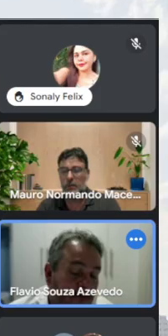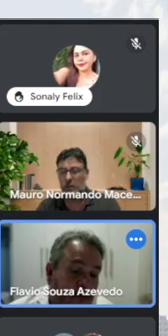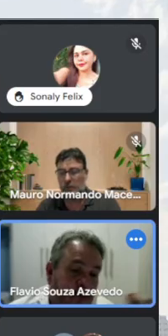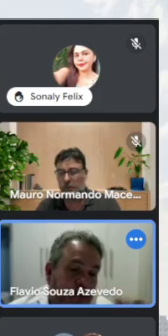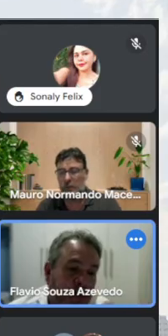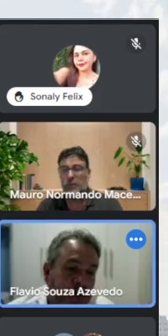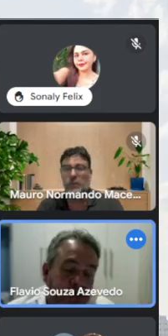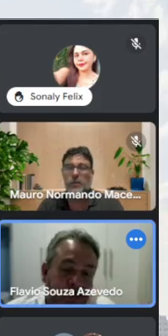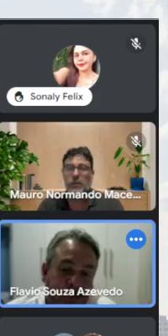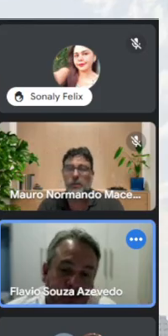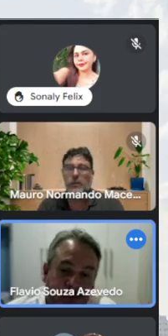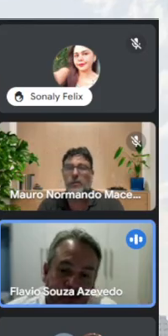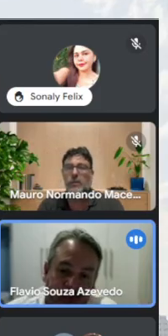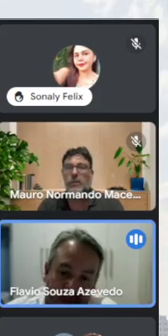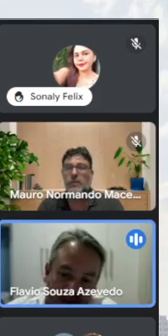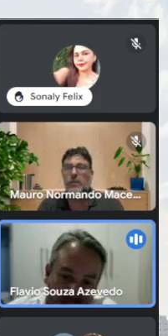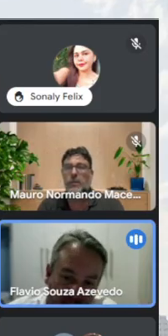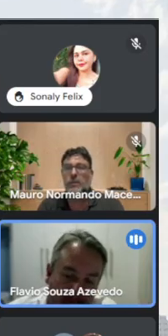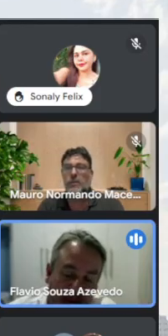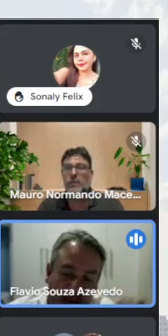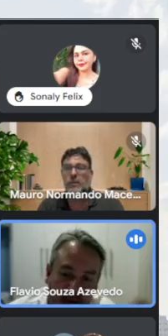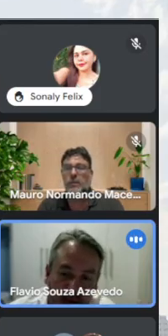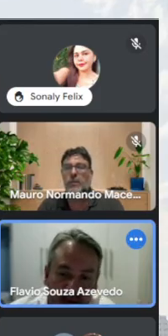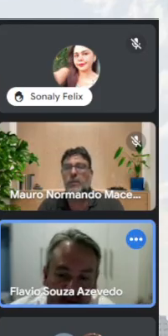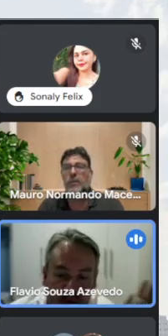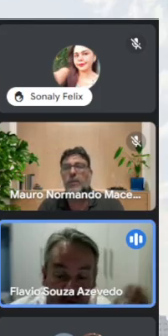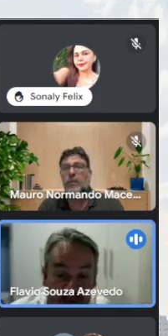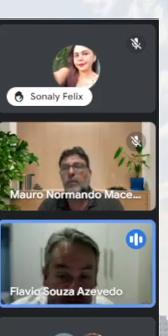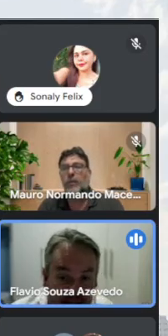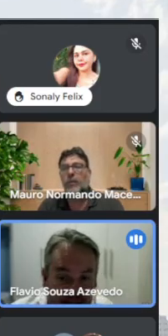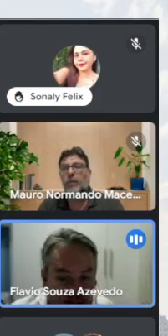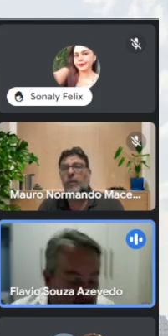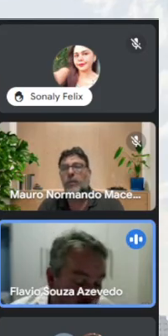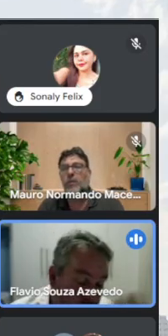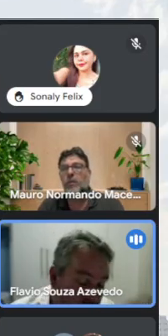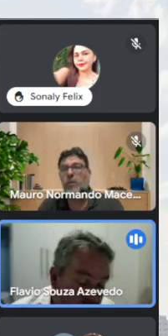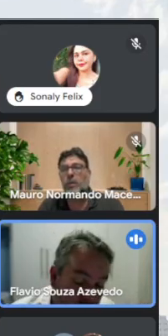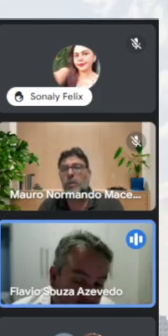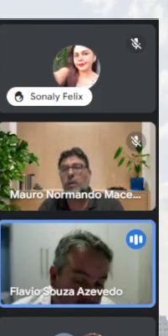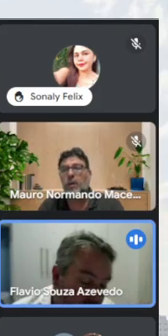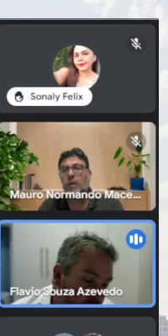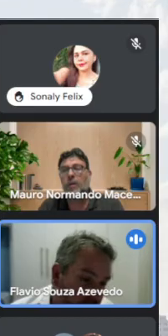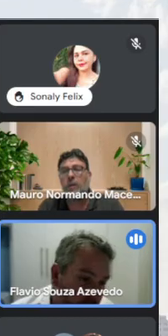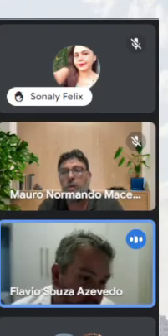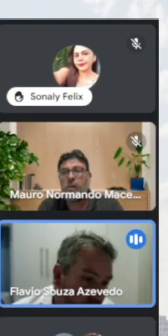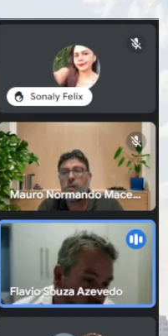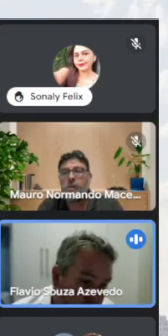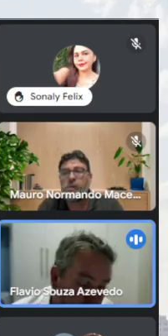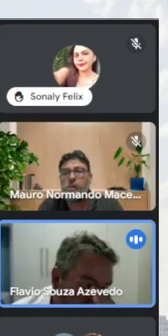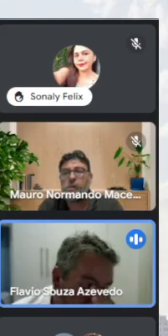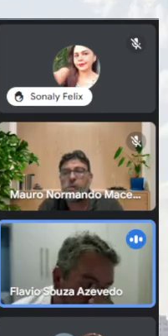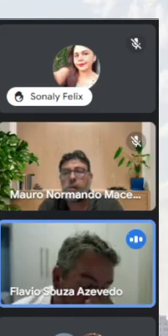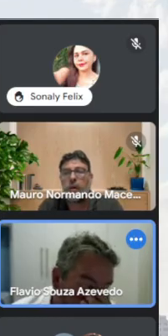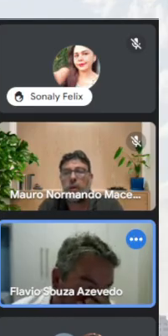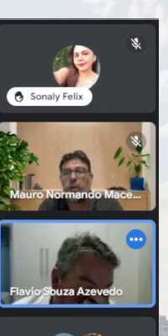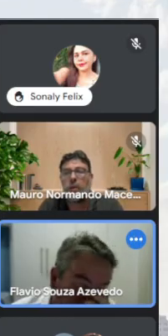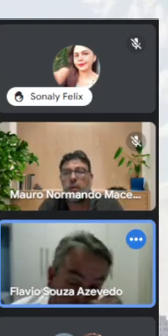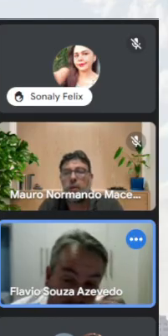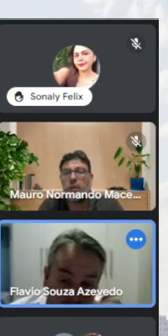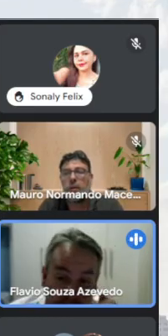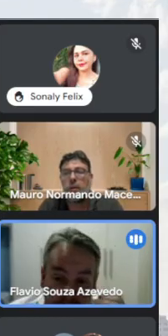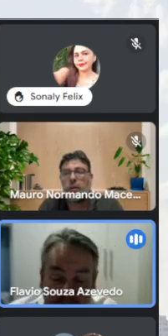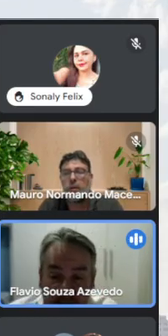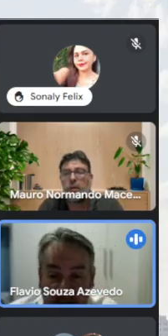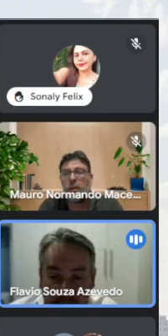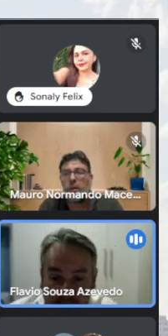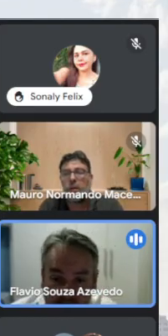né, em função da área e do que você quer tratar, porque você não trata também 100% da água que chega aí, né?